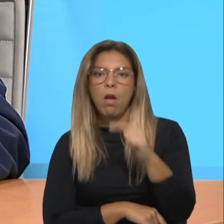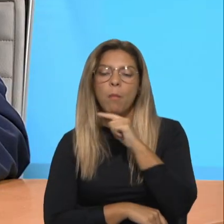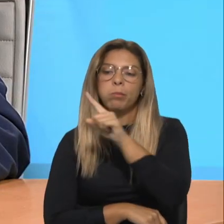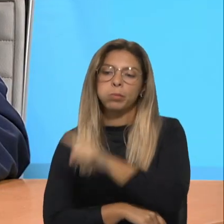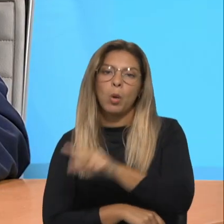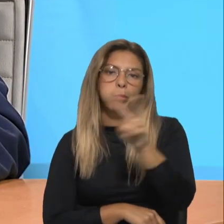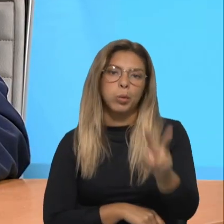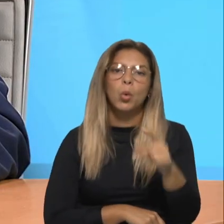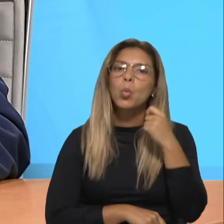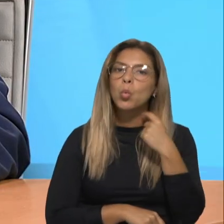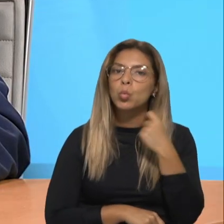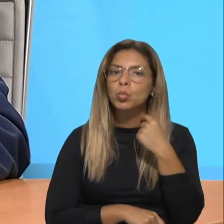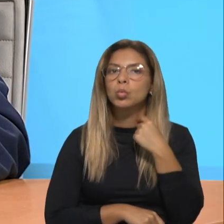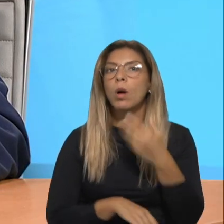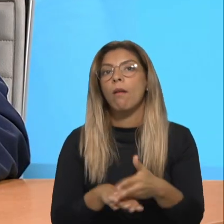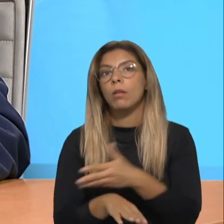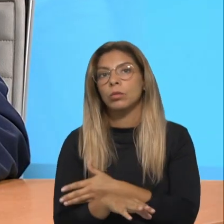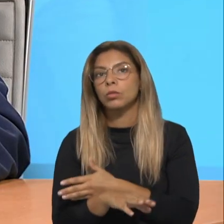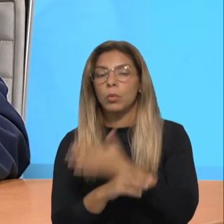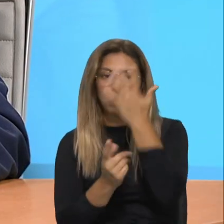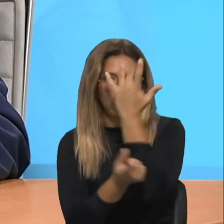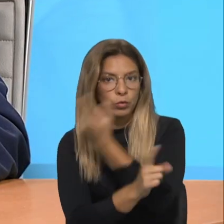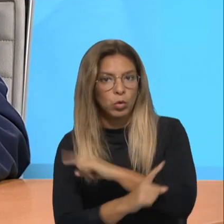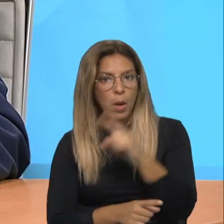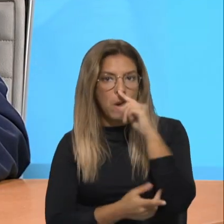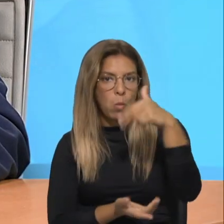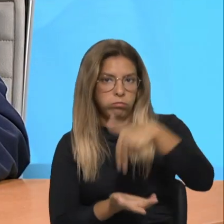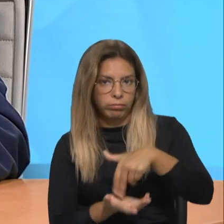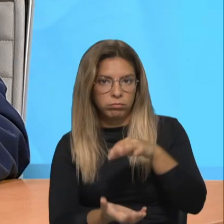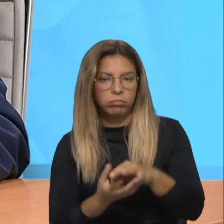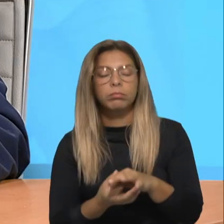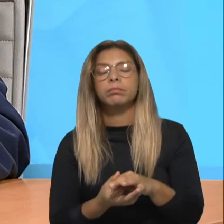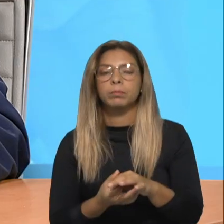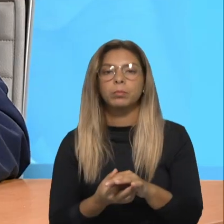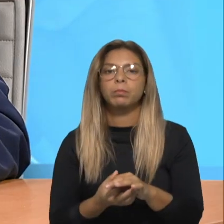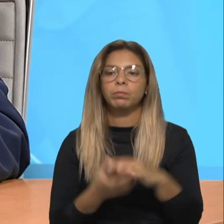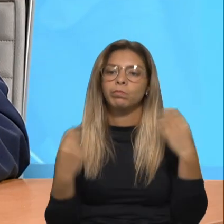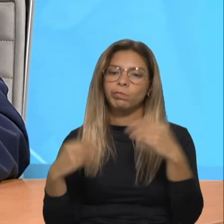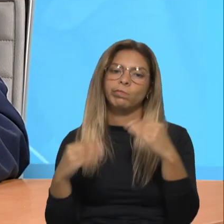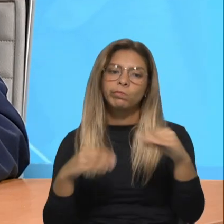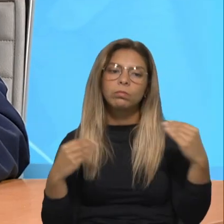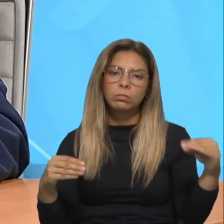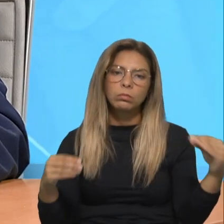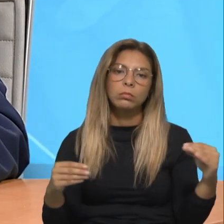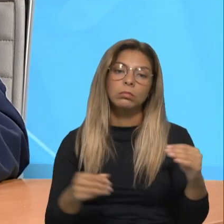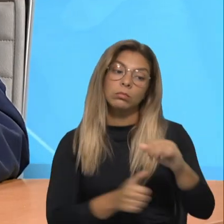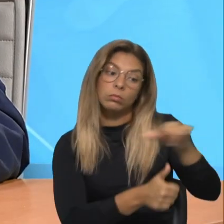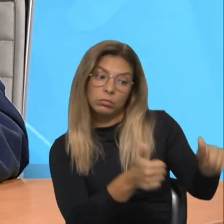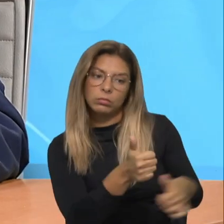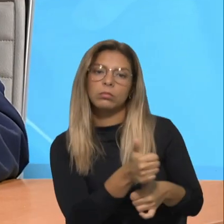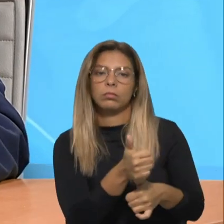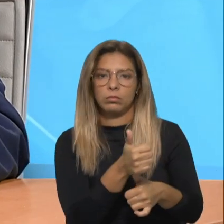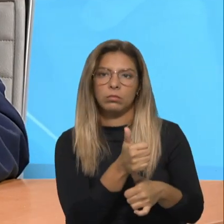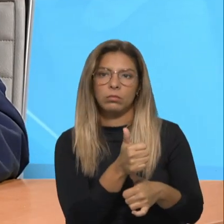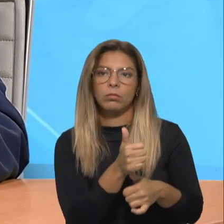curso, tiveram estes professores alemães da Escola Superior de Música de Regensburg, com a ajuda de os que na altura